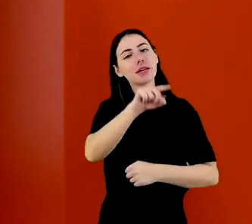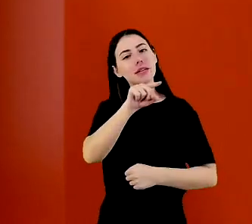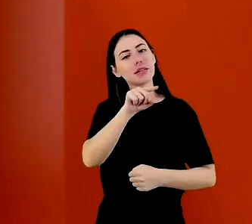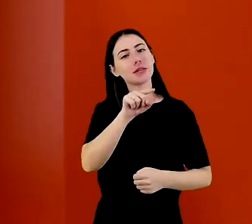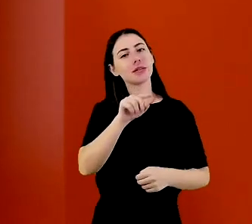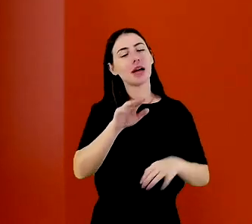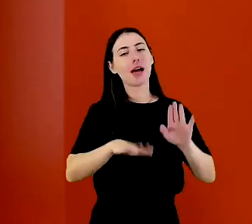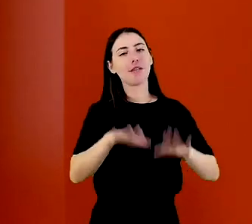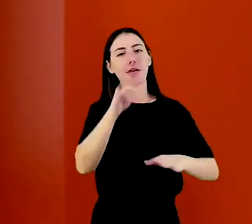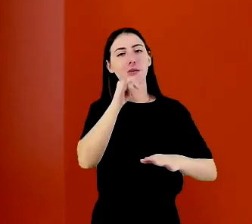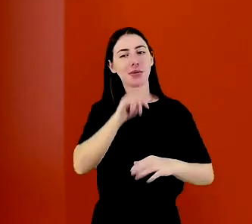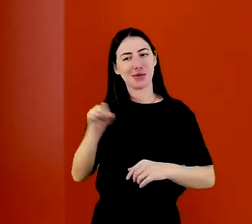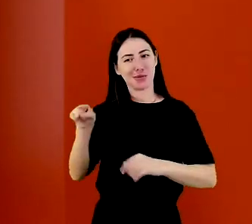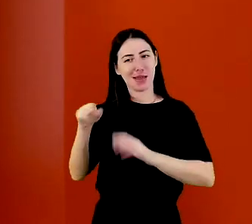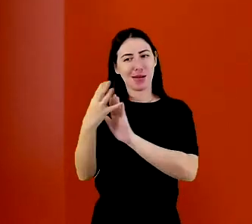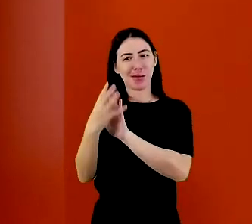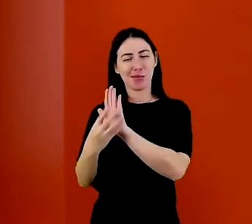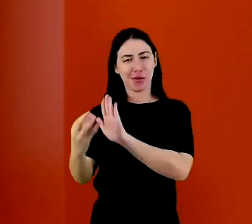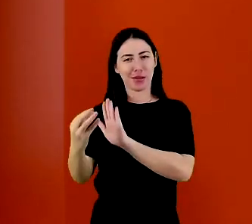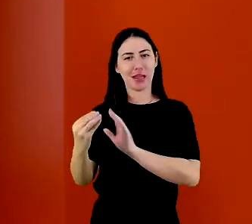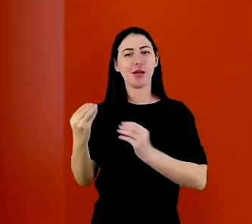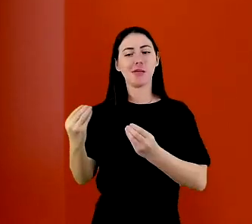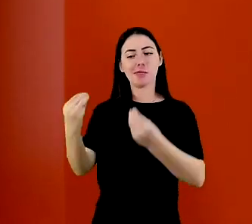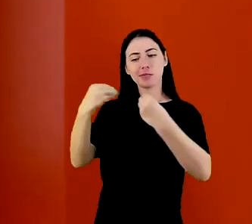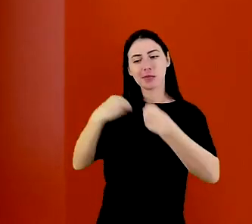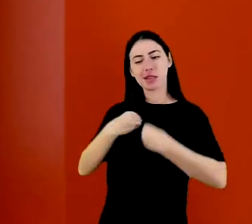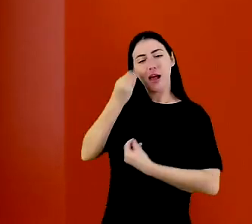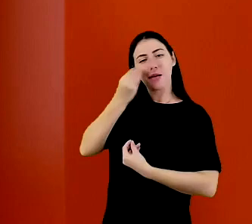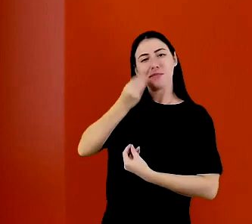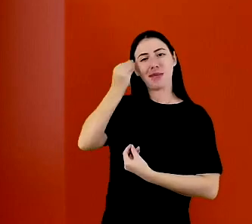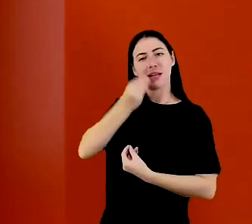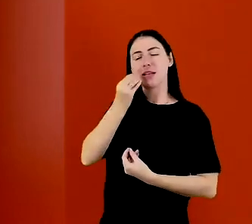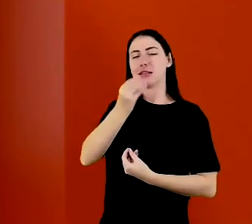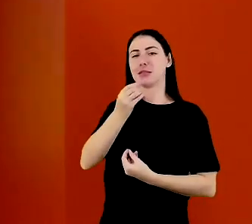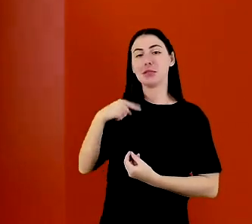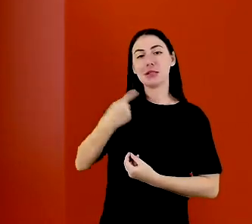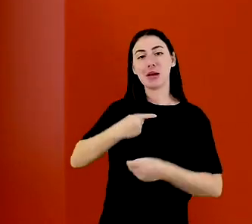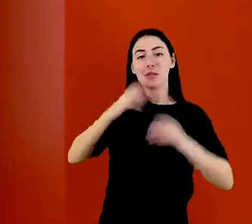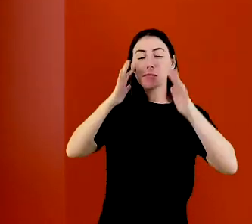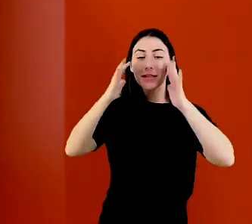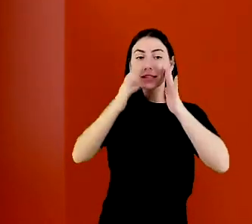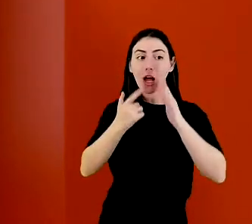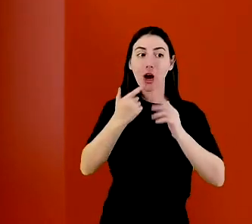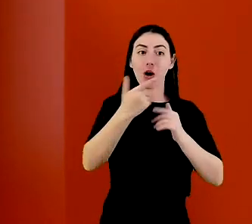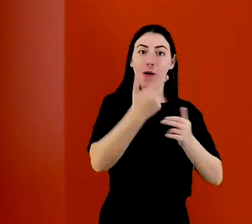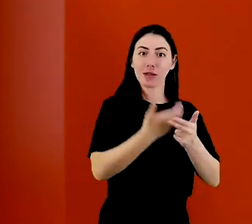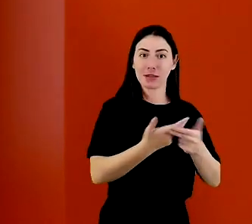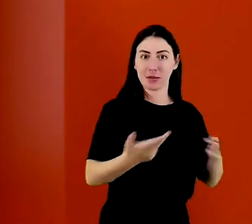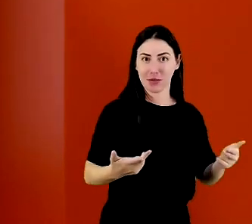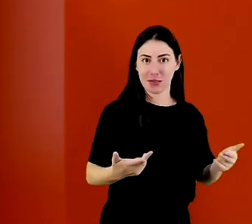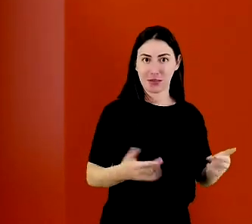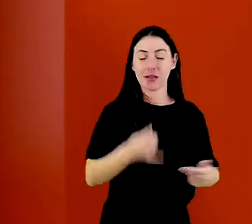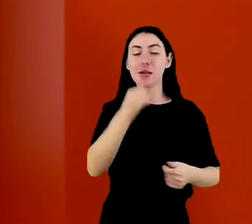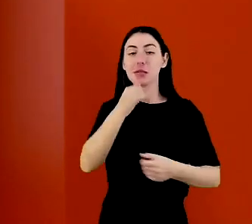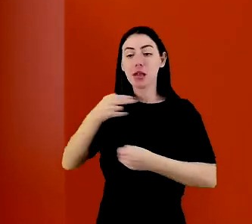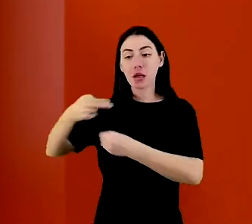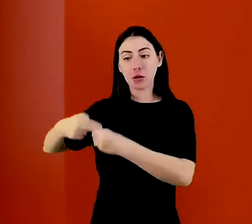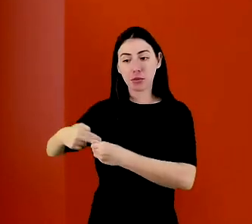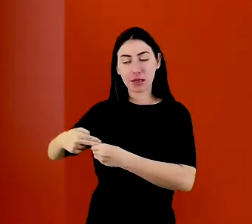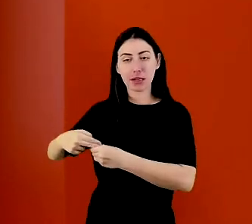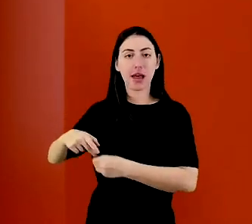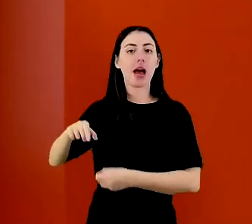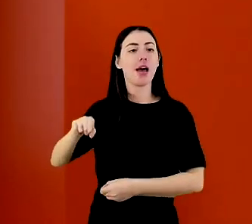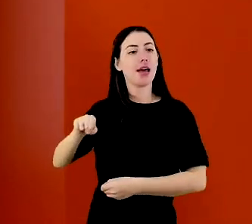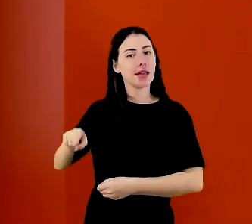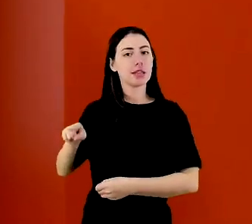e alguma coisa, olhando ali mobilidade, combustíveis, pode se aplicar à mobilidade elétrica, e ok, se você, mas outras não. Outras você tem que